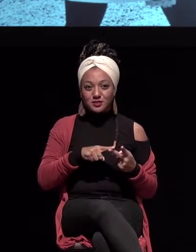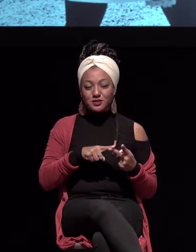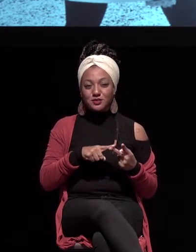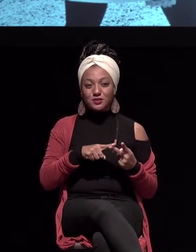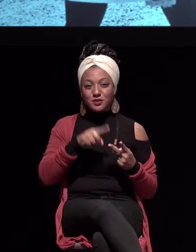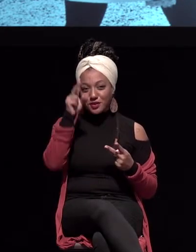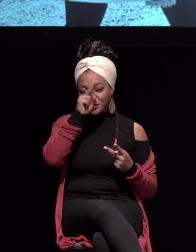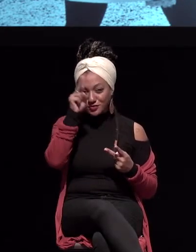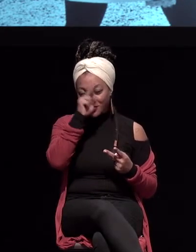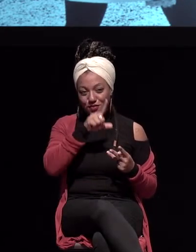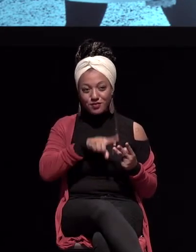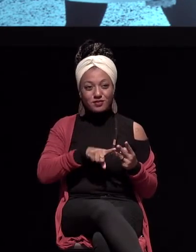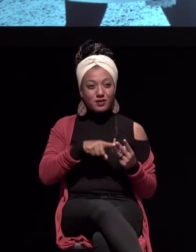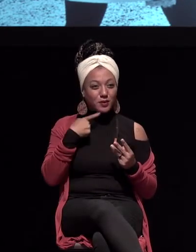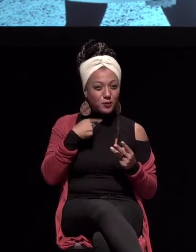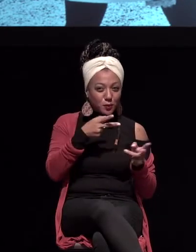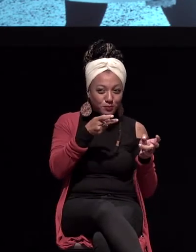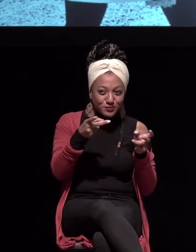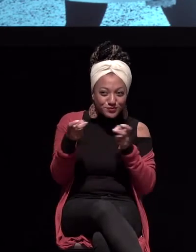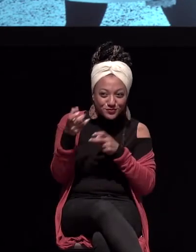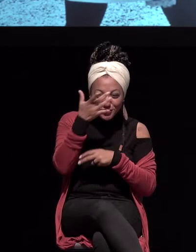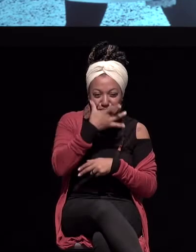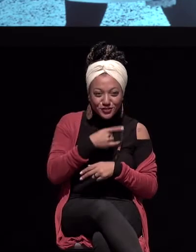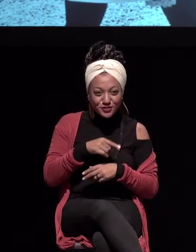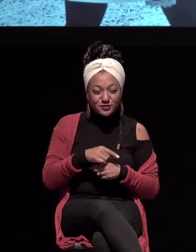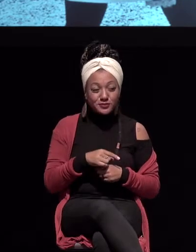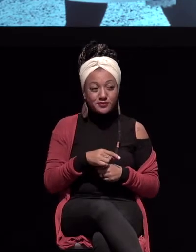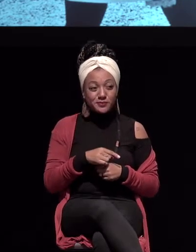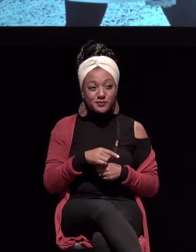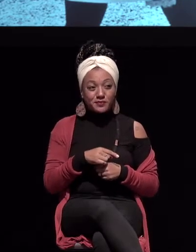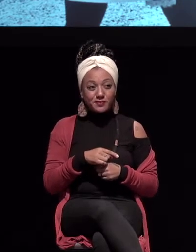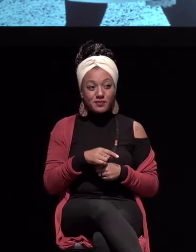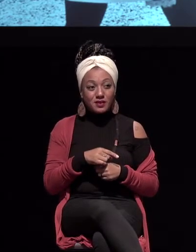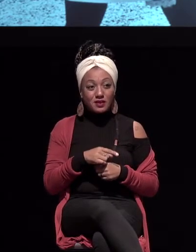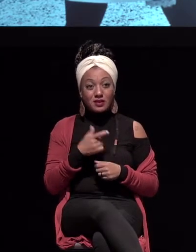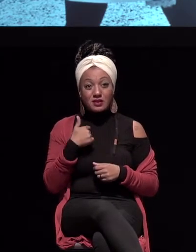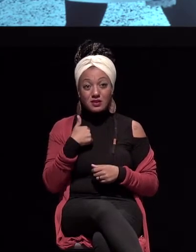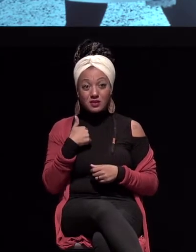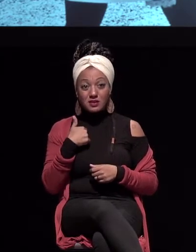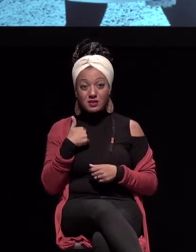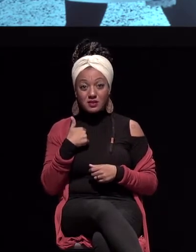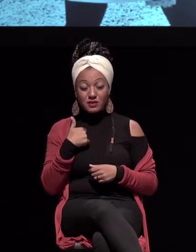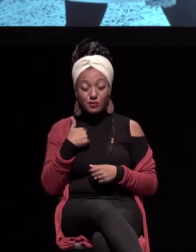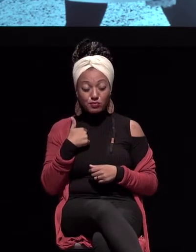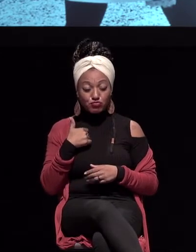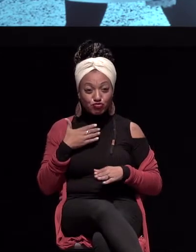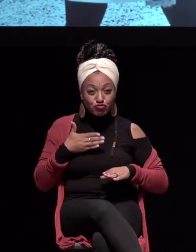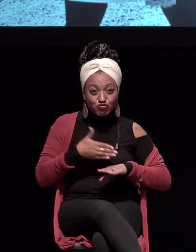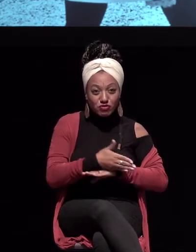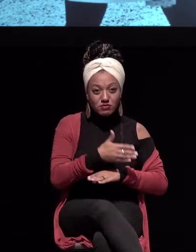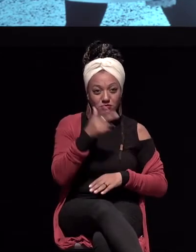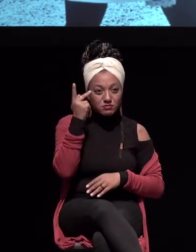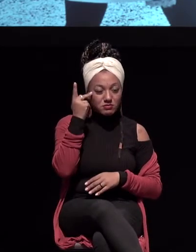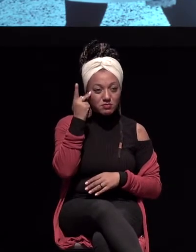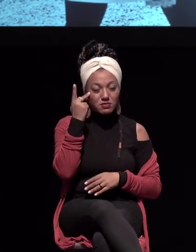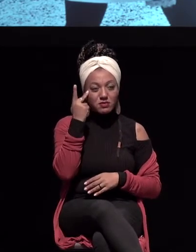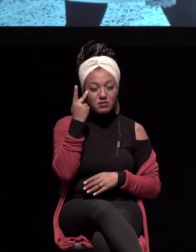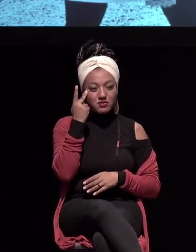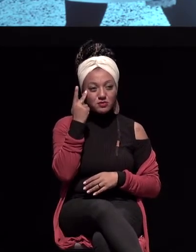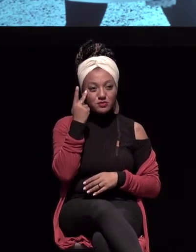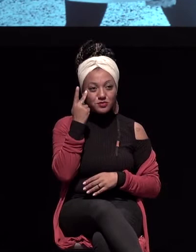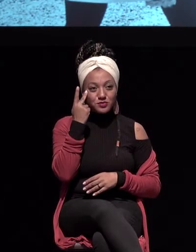professora de história. E, nesse período de reconhecer uma São Paulo de quem tem um